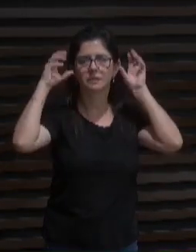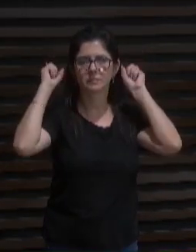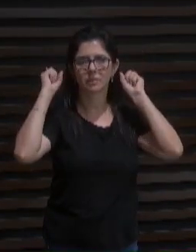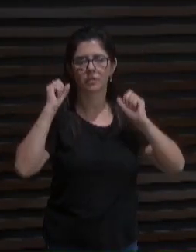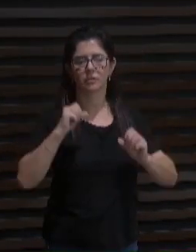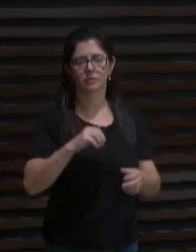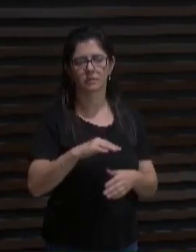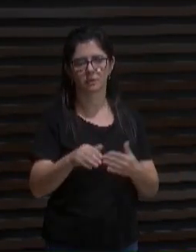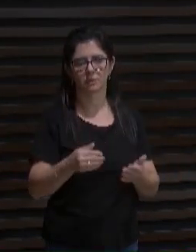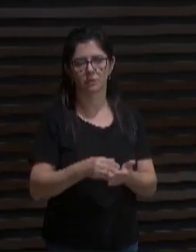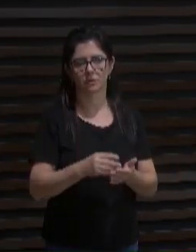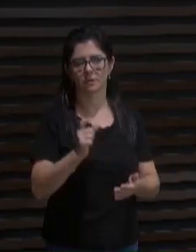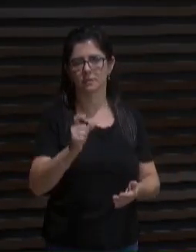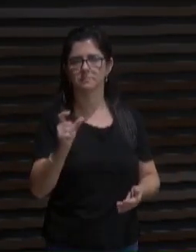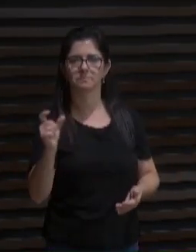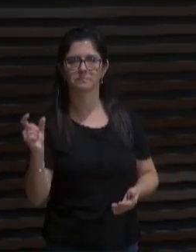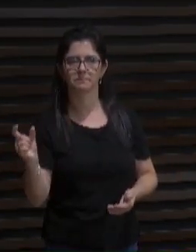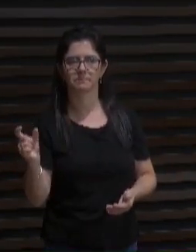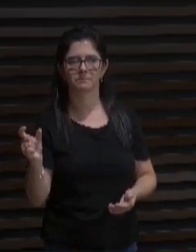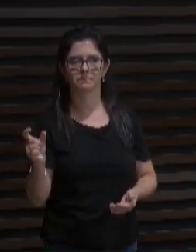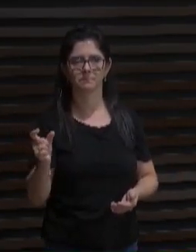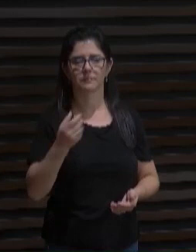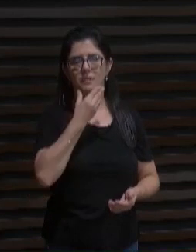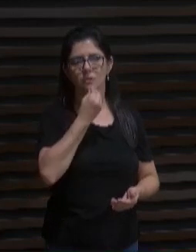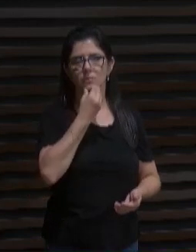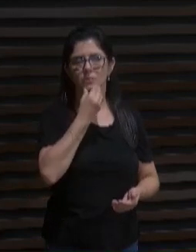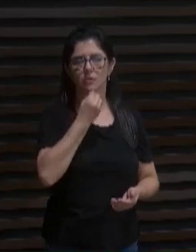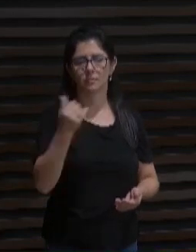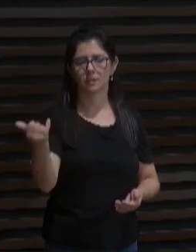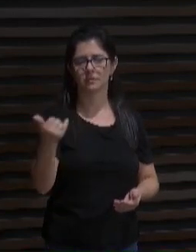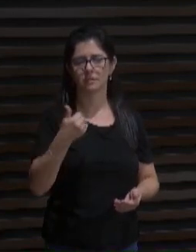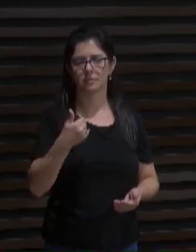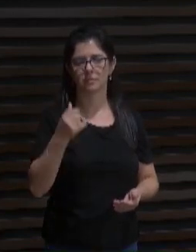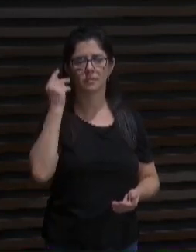de Senaqueribe, as quais ele enviou para afrontar o Deus vivo.